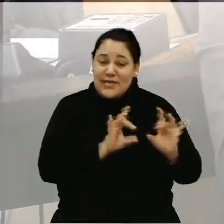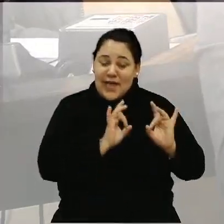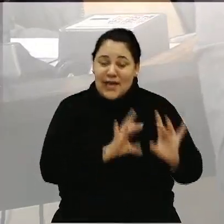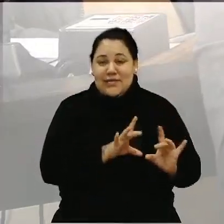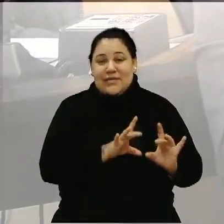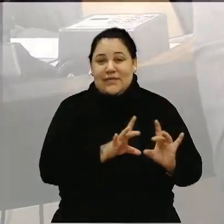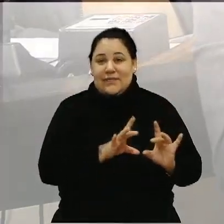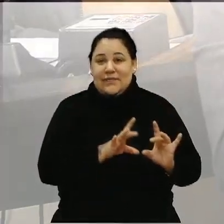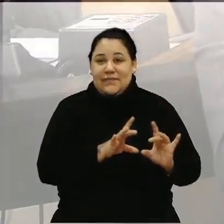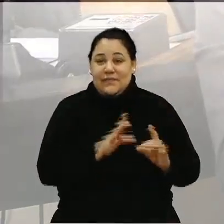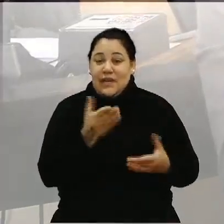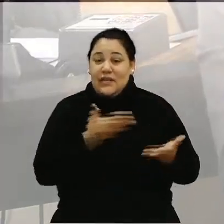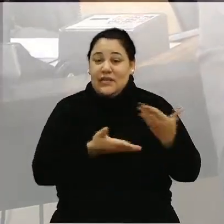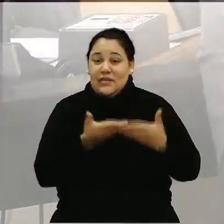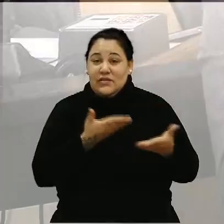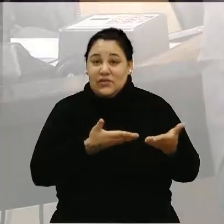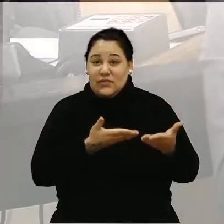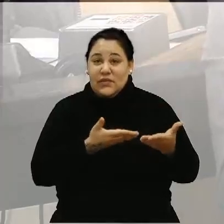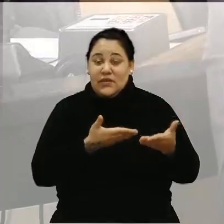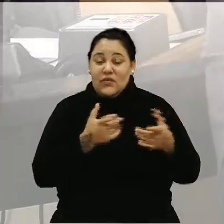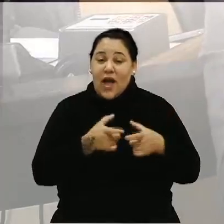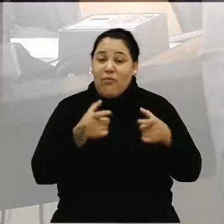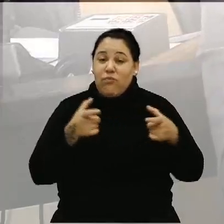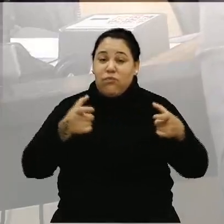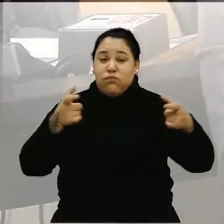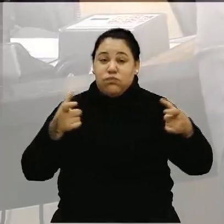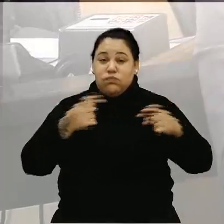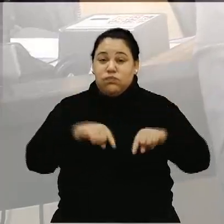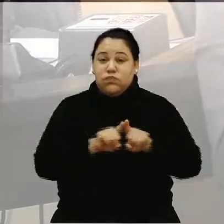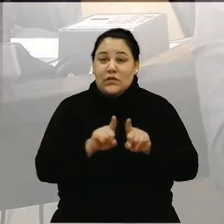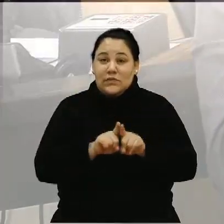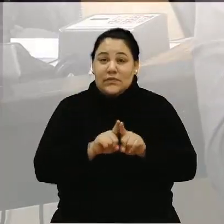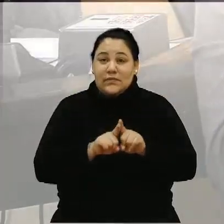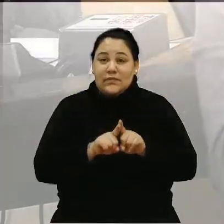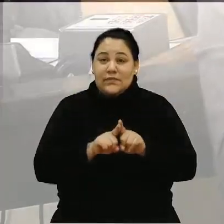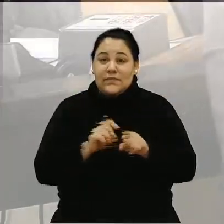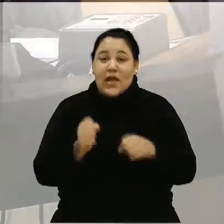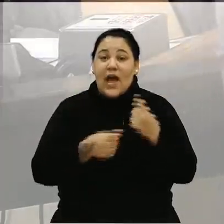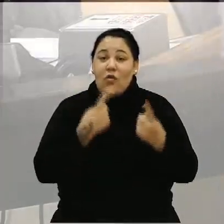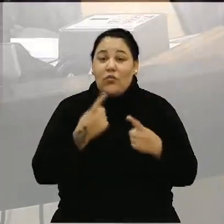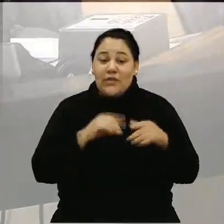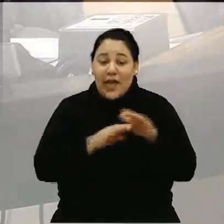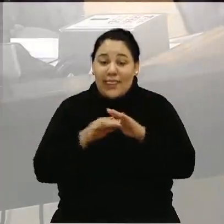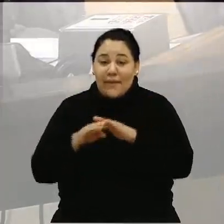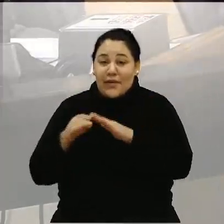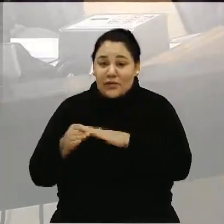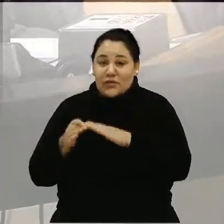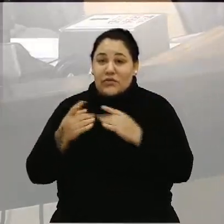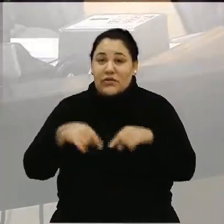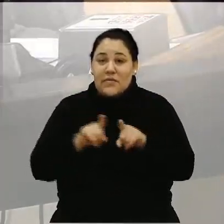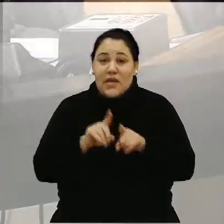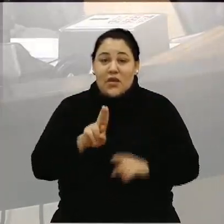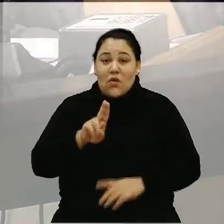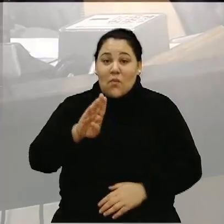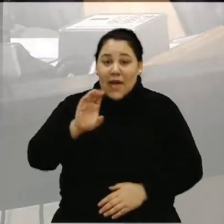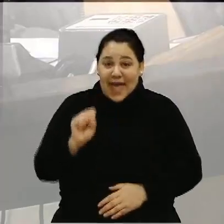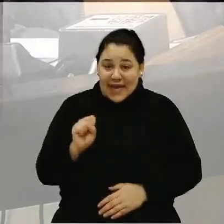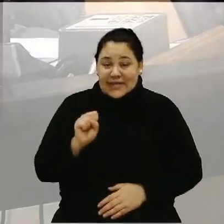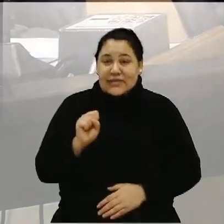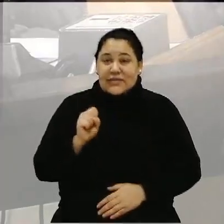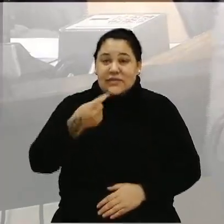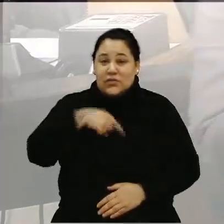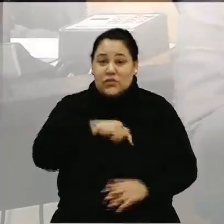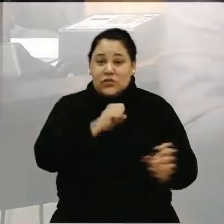especialistas, atendimentos ampliados, algumas adequações daqui a pouco em UBSs que a gente